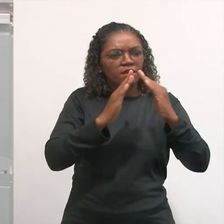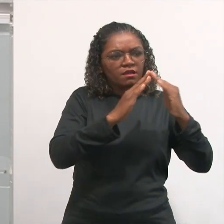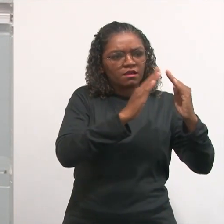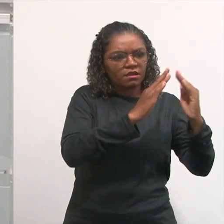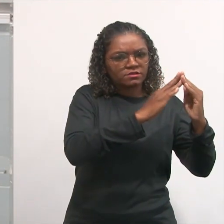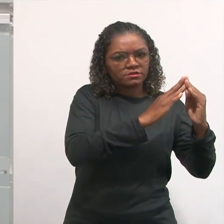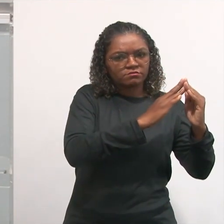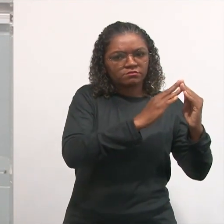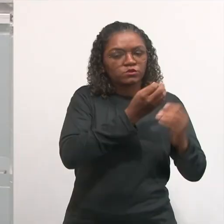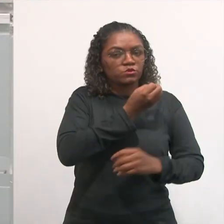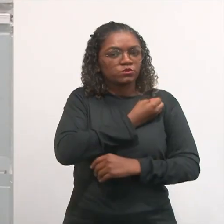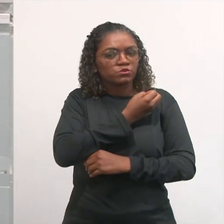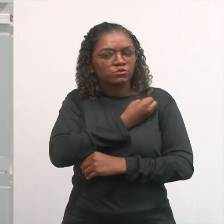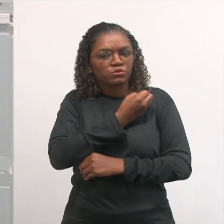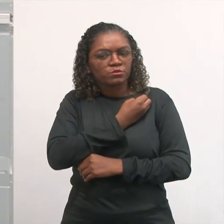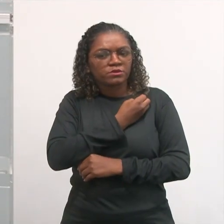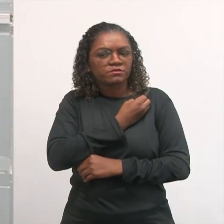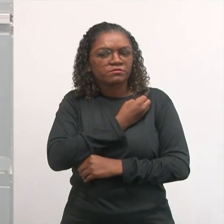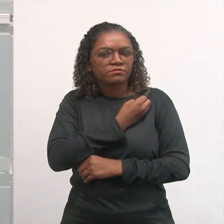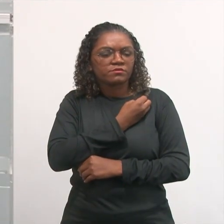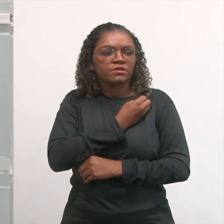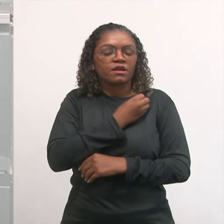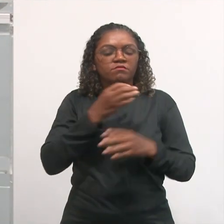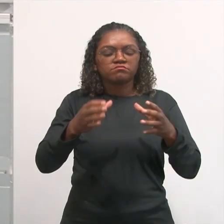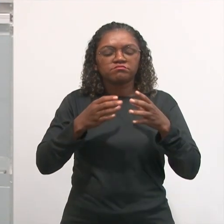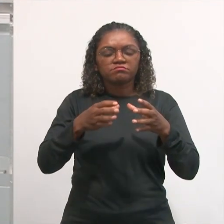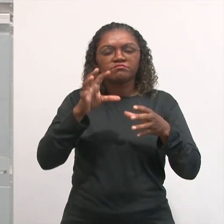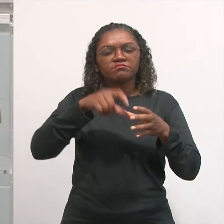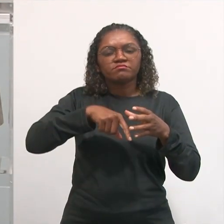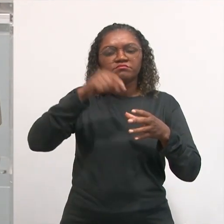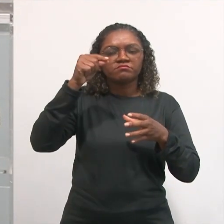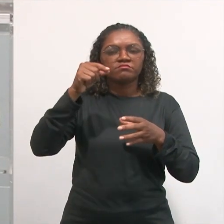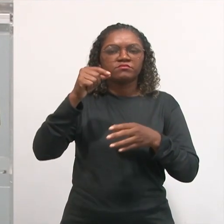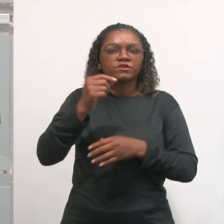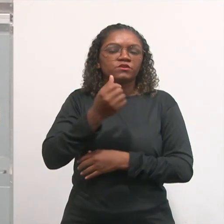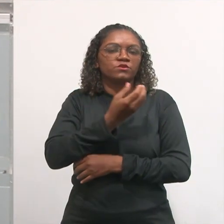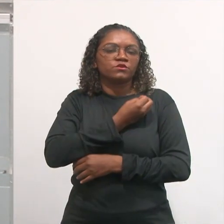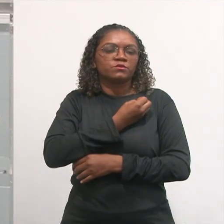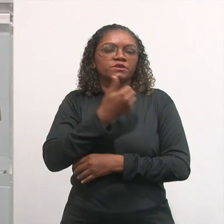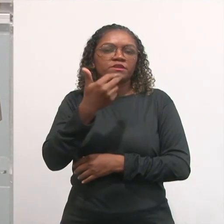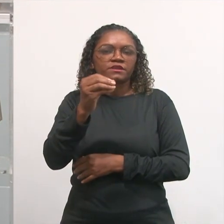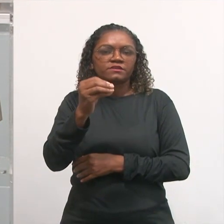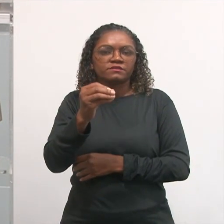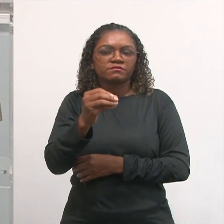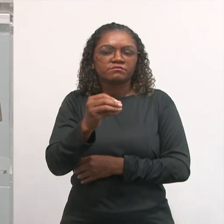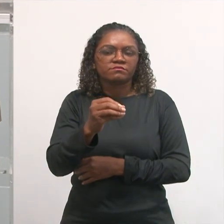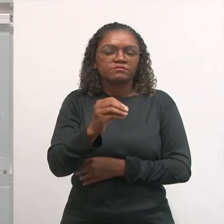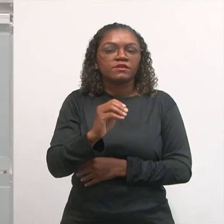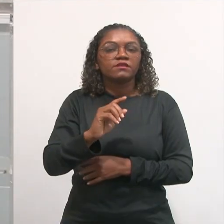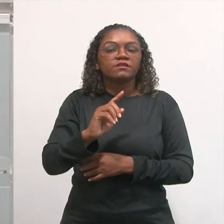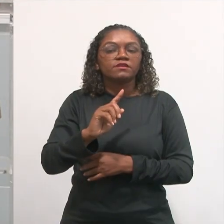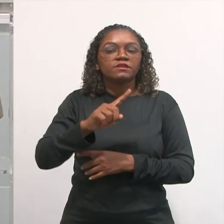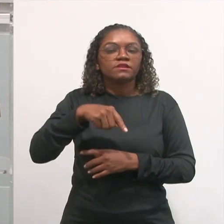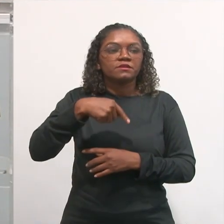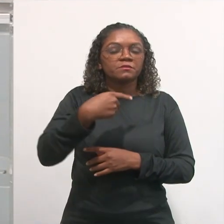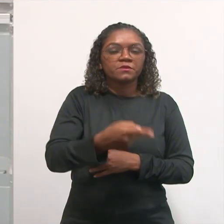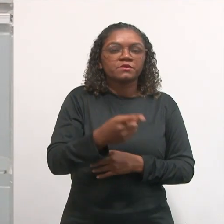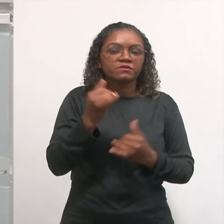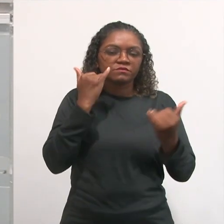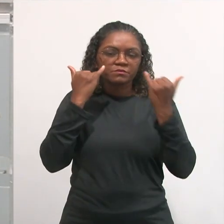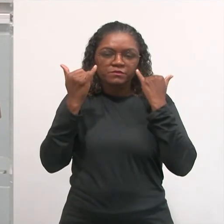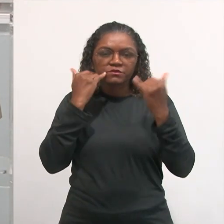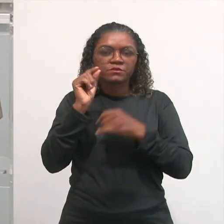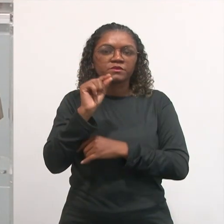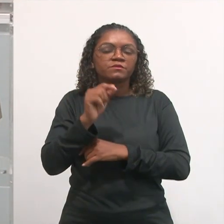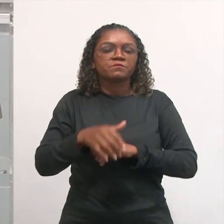ímpares, ele sorteia uma primeira casa, pegou a casa de número 10. E aí eles têm uma informação que vai